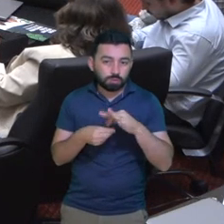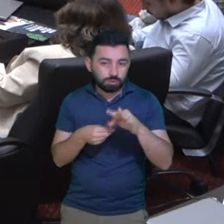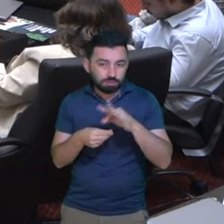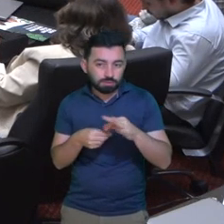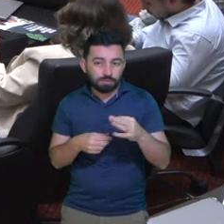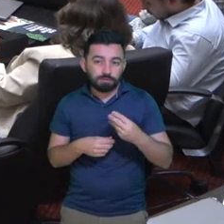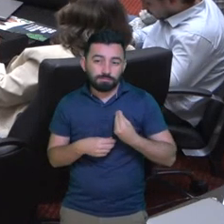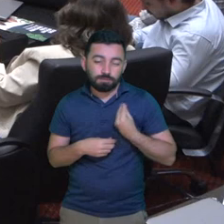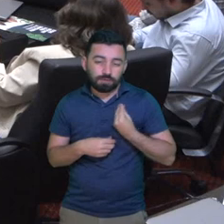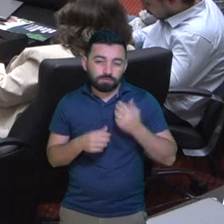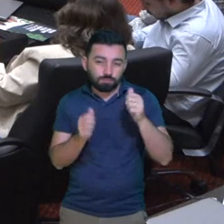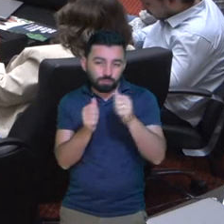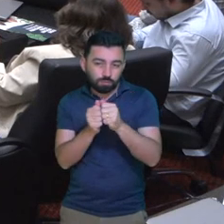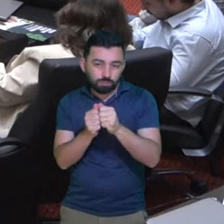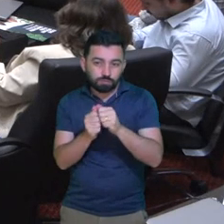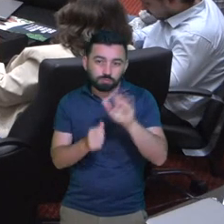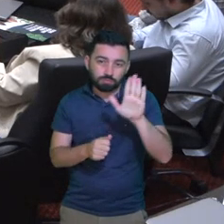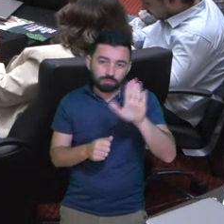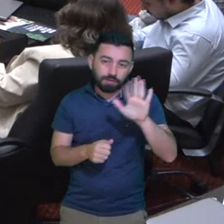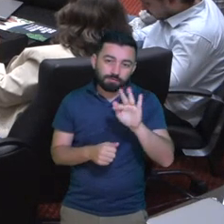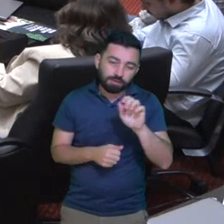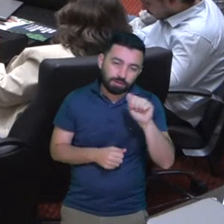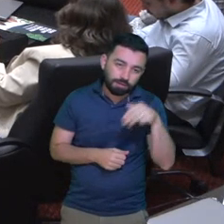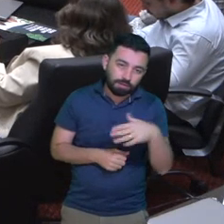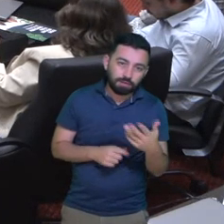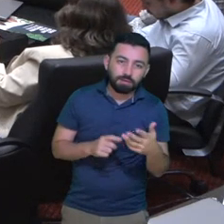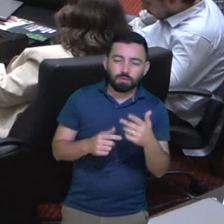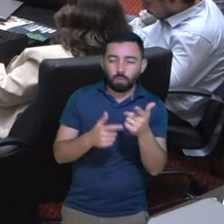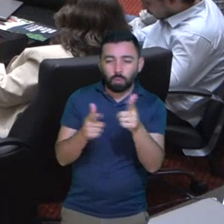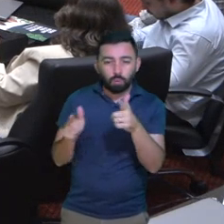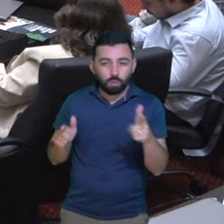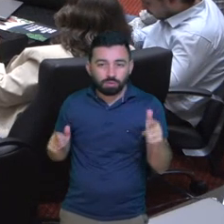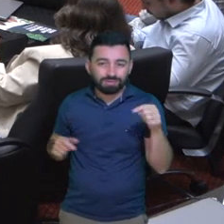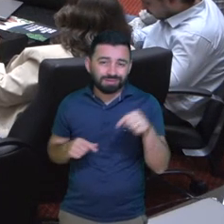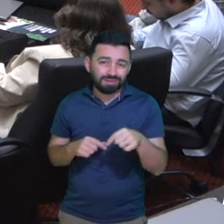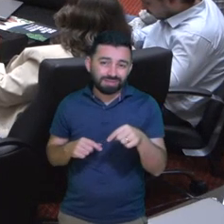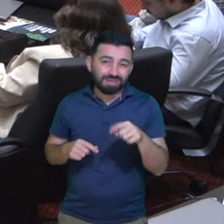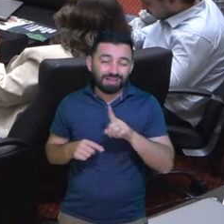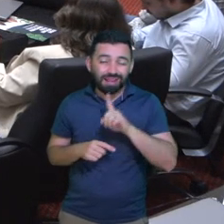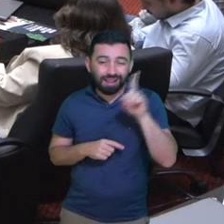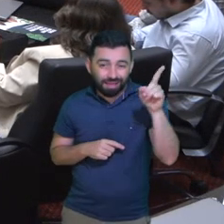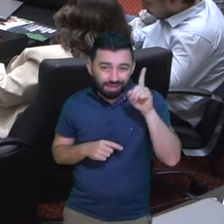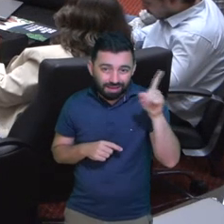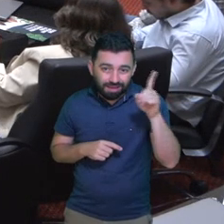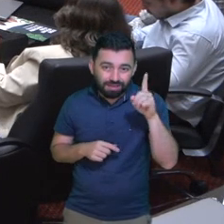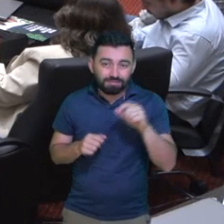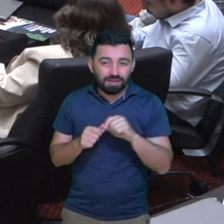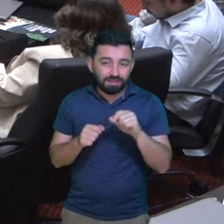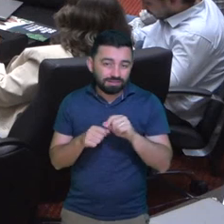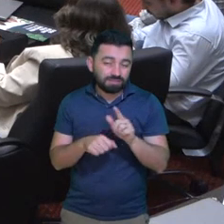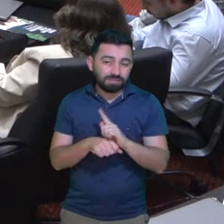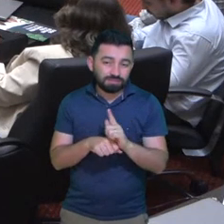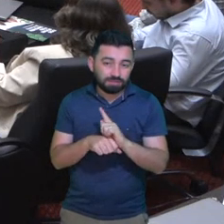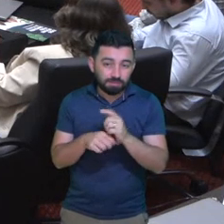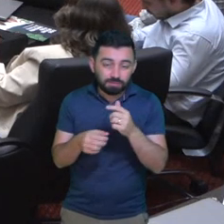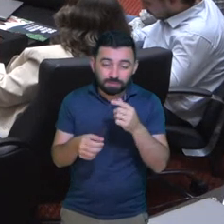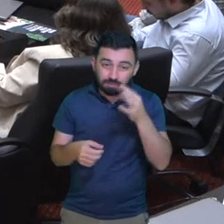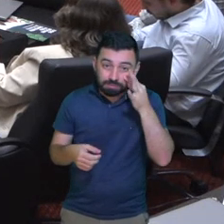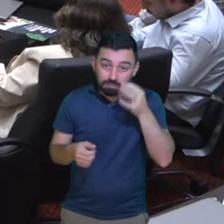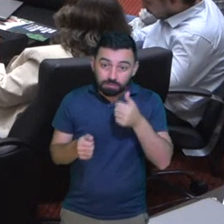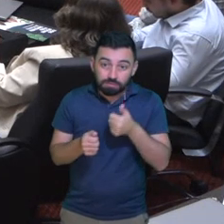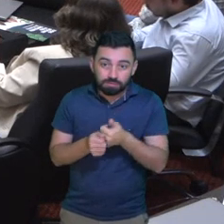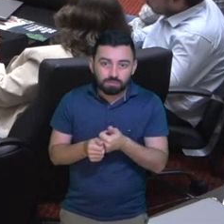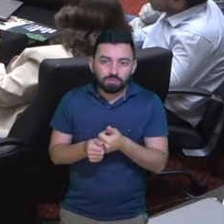presentes poderão se manifestar digamos a fecan a todos aqui e lá faz a gestão inclusive da aproximação dos dos dois